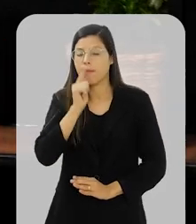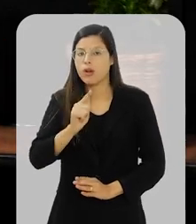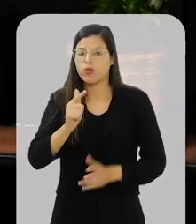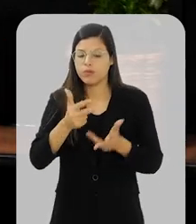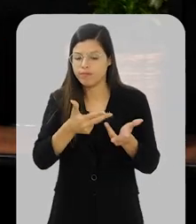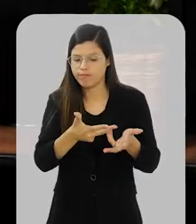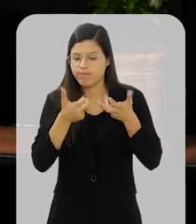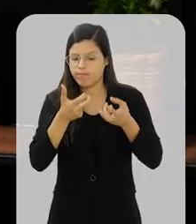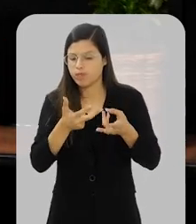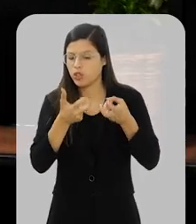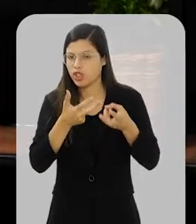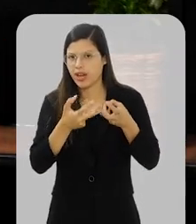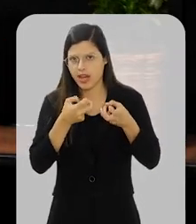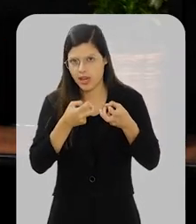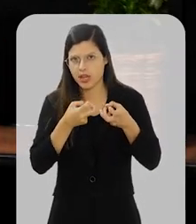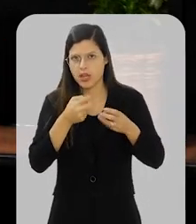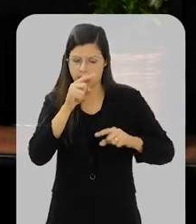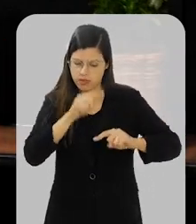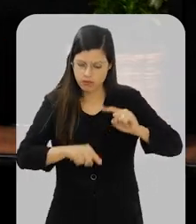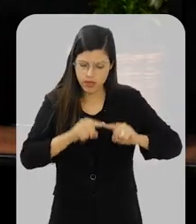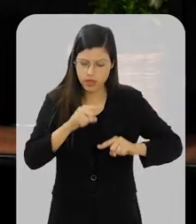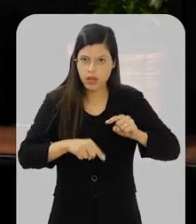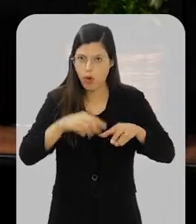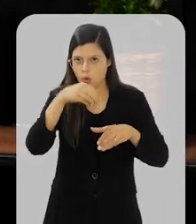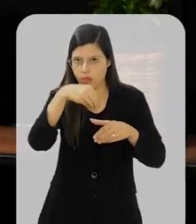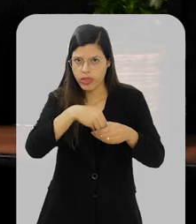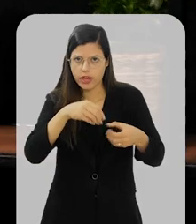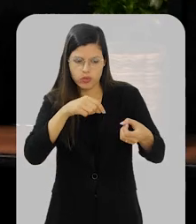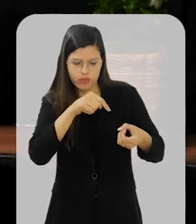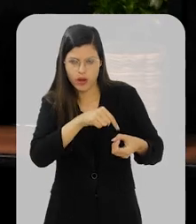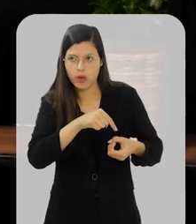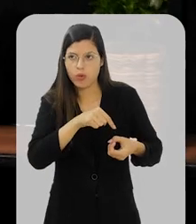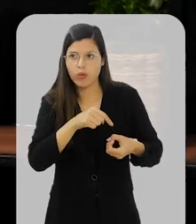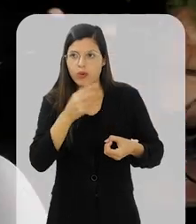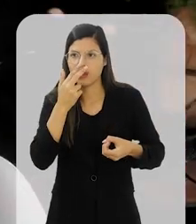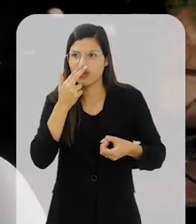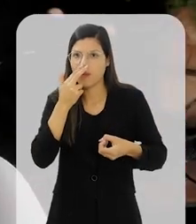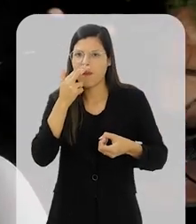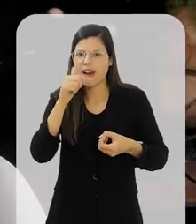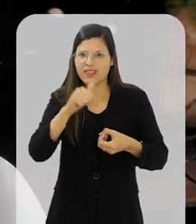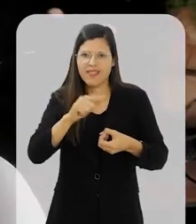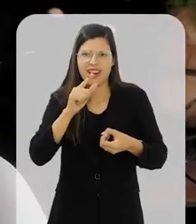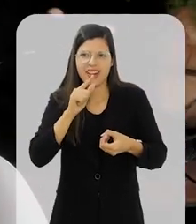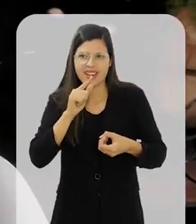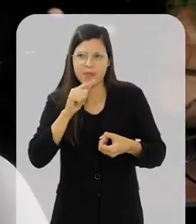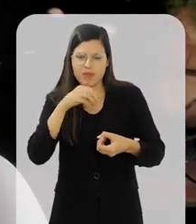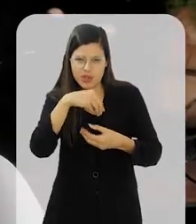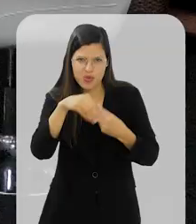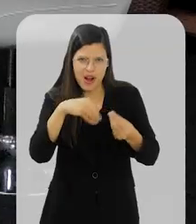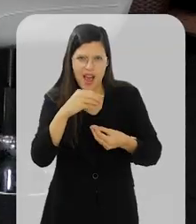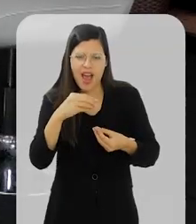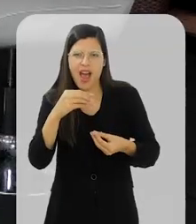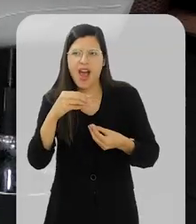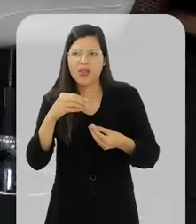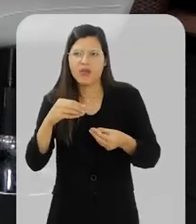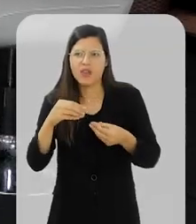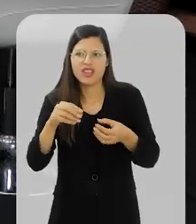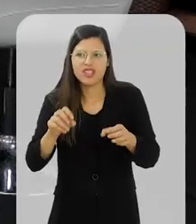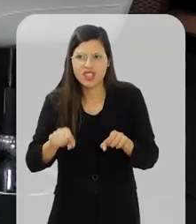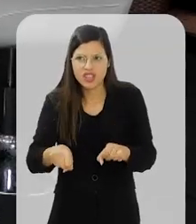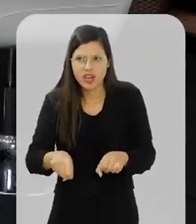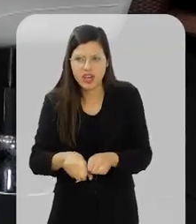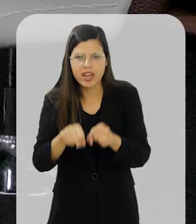extrair bem esses compostos que tem no caroço, né? Então ele fica como se fosse de molho? Isso. Tá. A